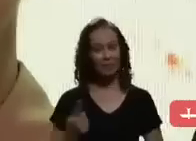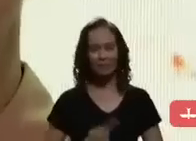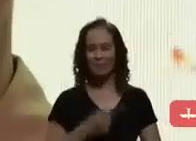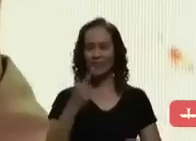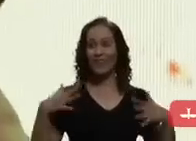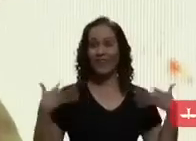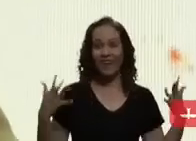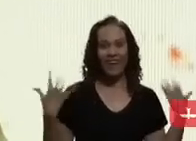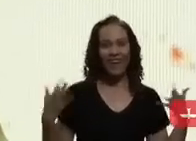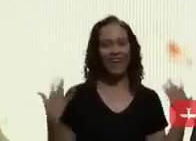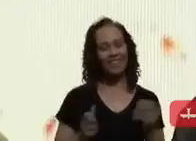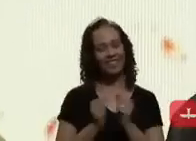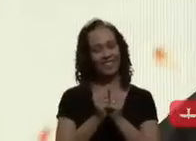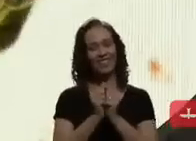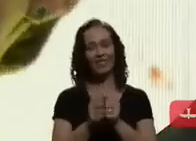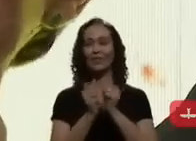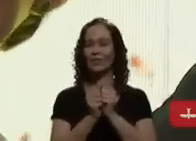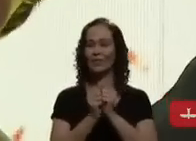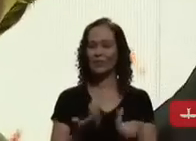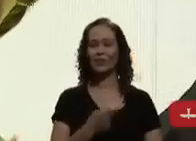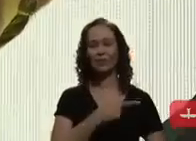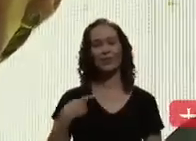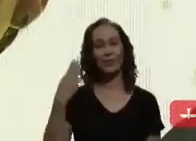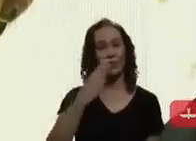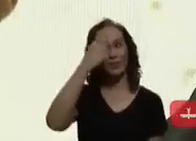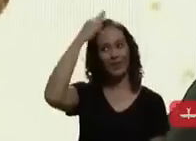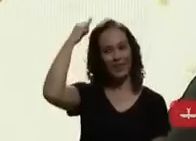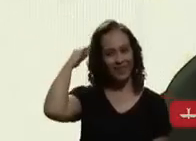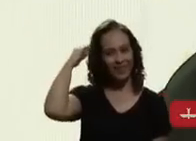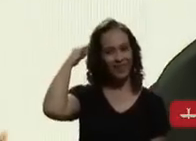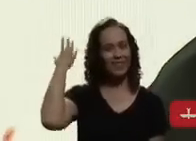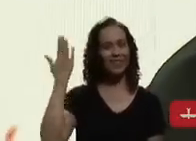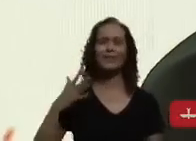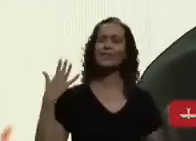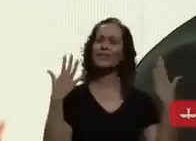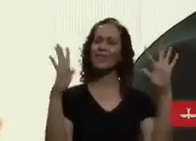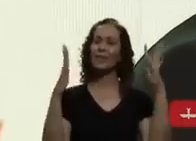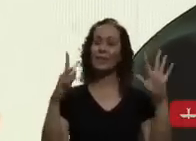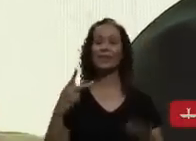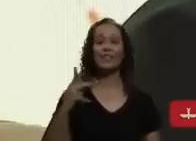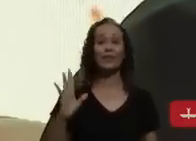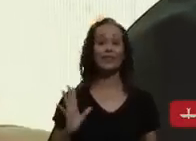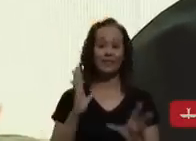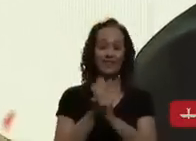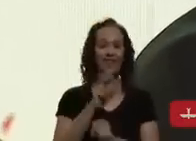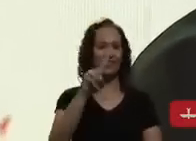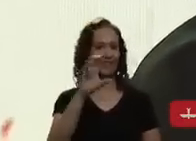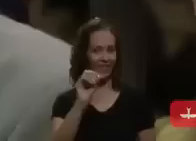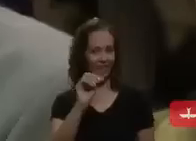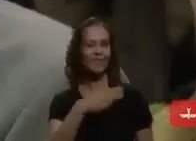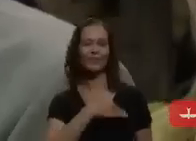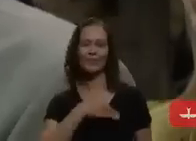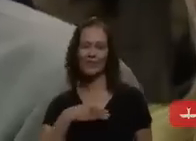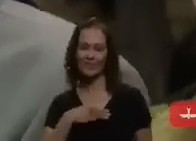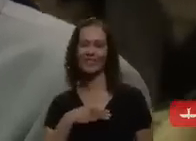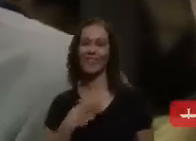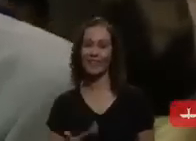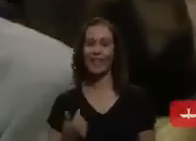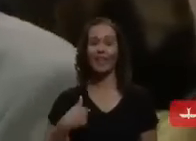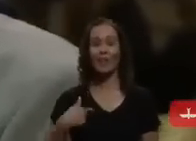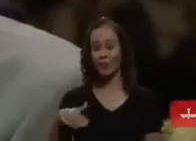Alegria estarmos aqui reunidos. Pastor Márcio, parabéns pelos seus 50 anos de ministério. Gente, eu